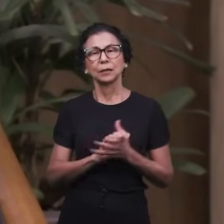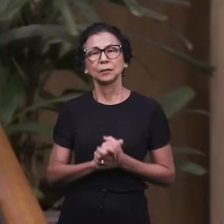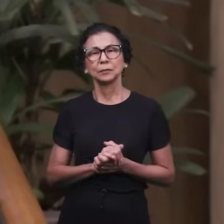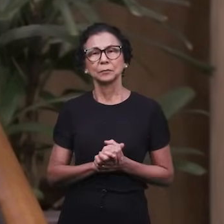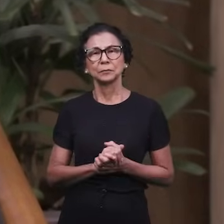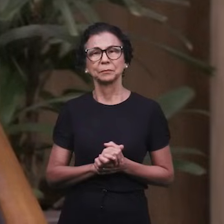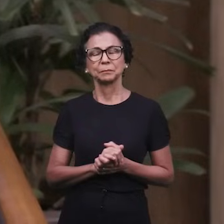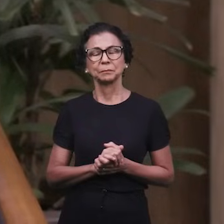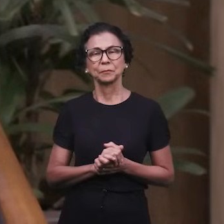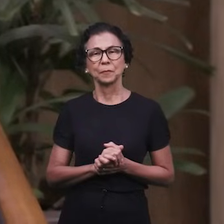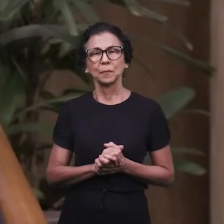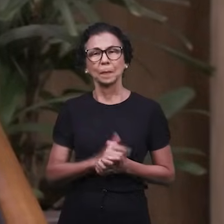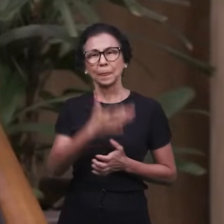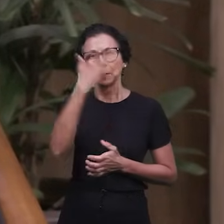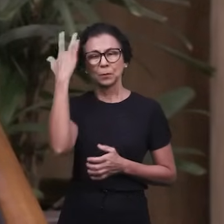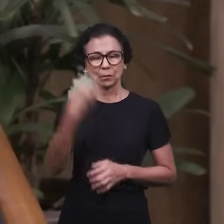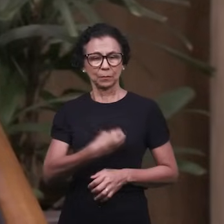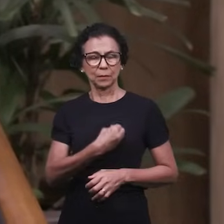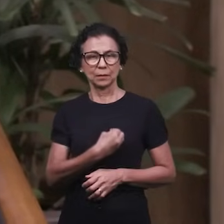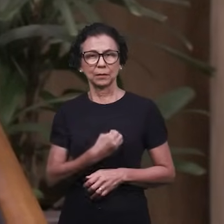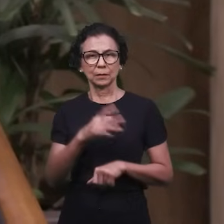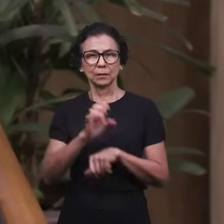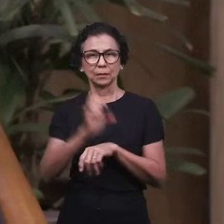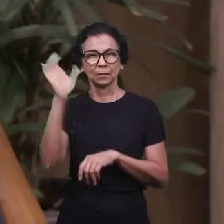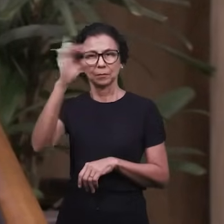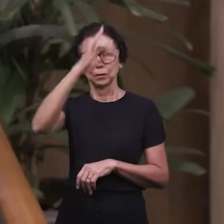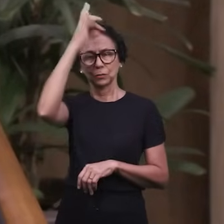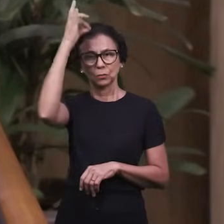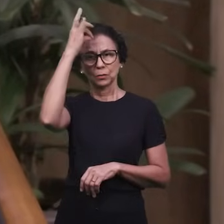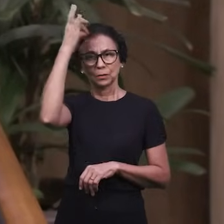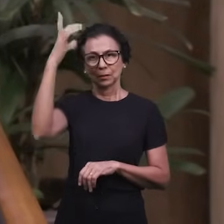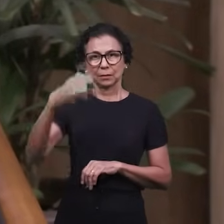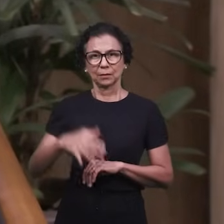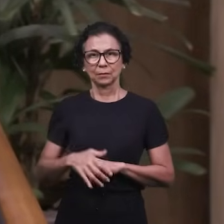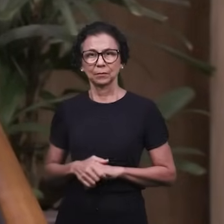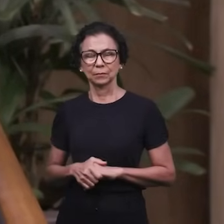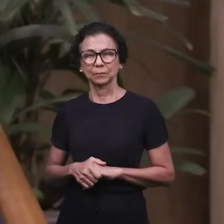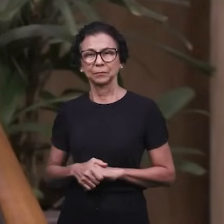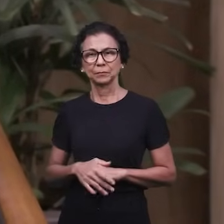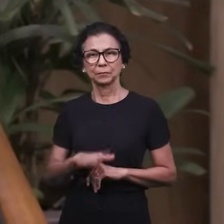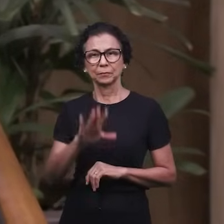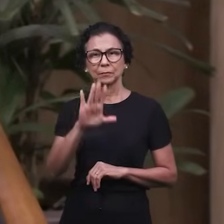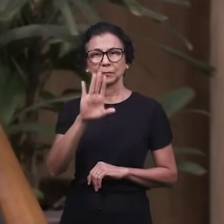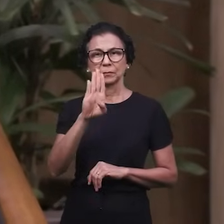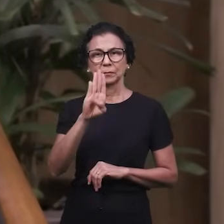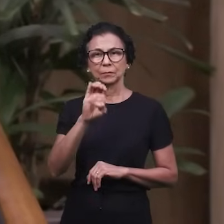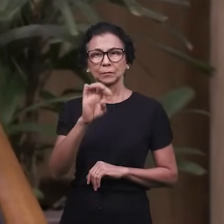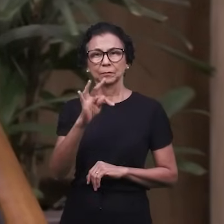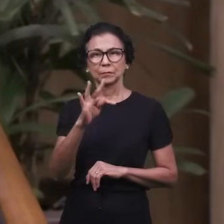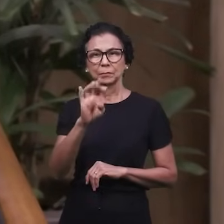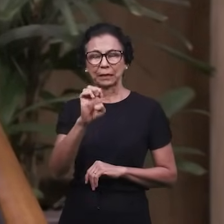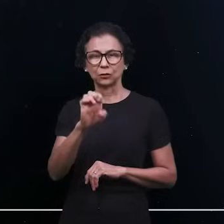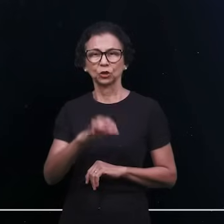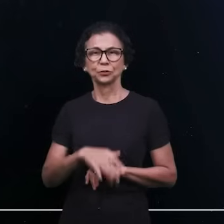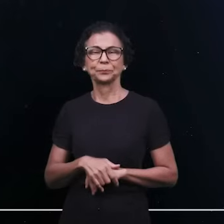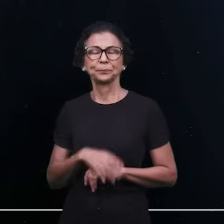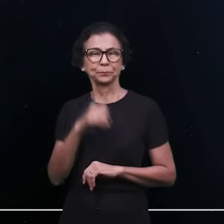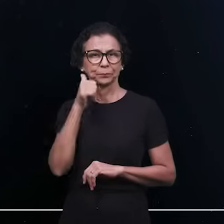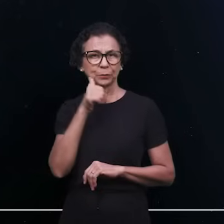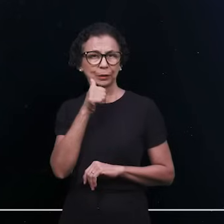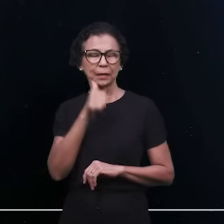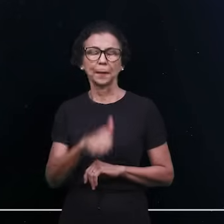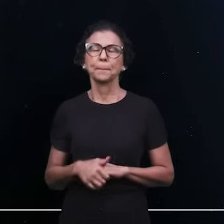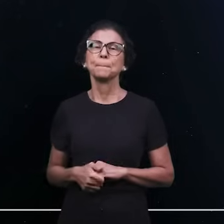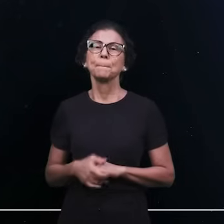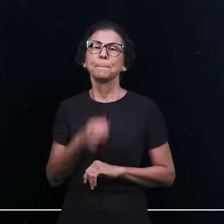vem daqui de Vitória, no estado do Espírito Santo, daqui da capital do estado, que vem de Beth Rosa, da irmã Beth Rosa. E a irmã Beth, falando sobre